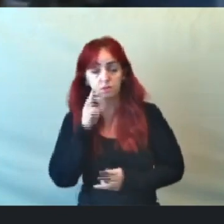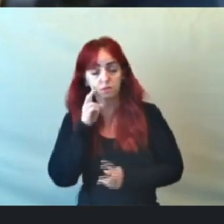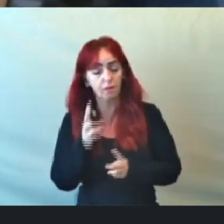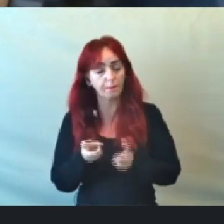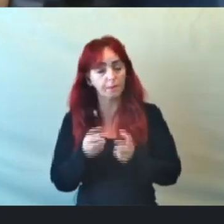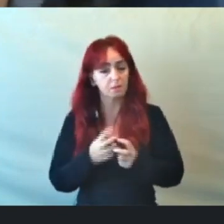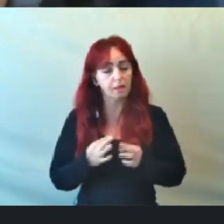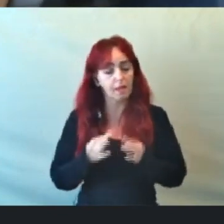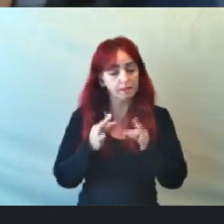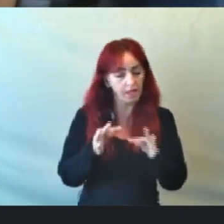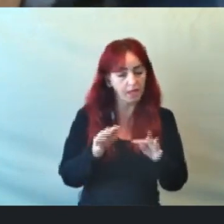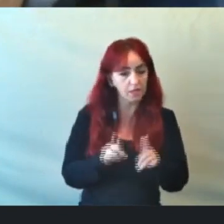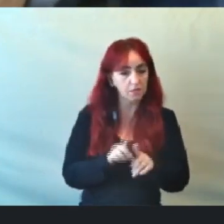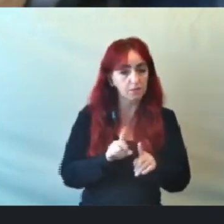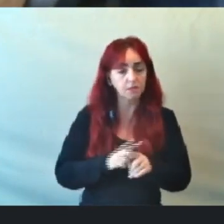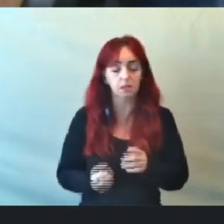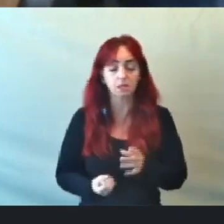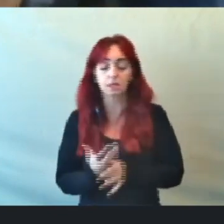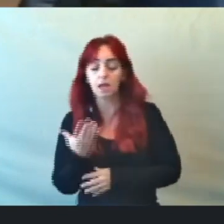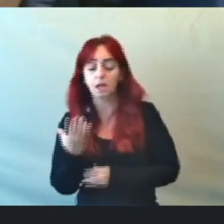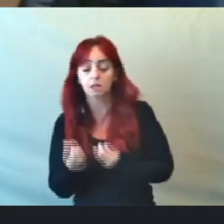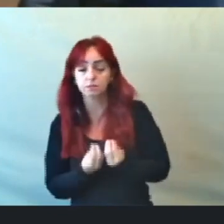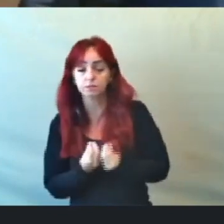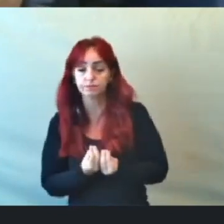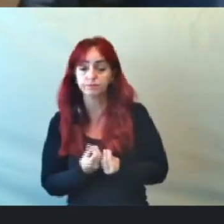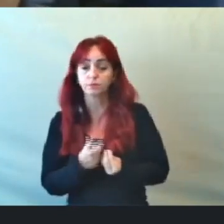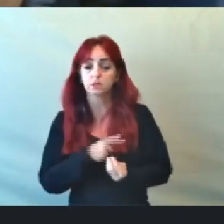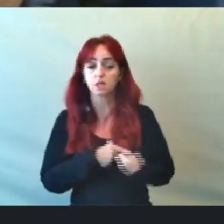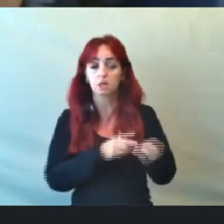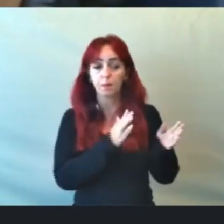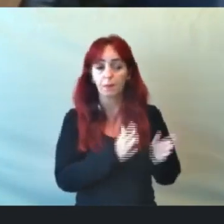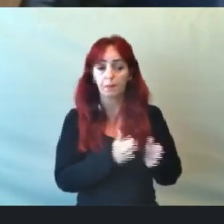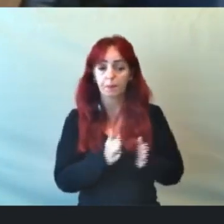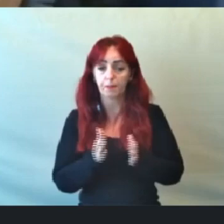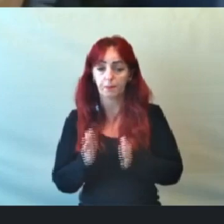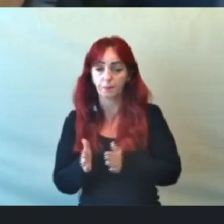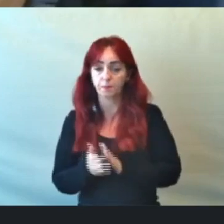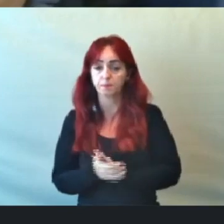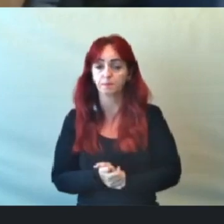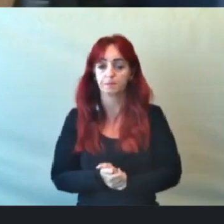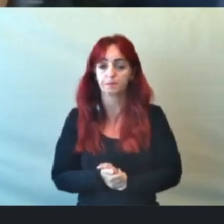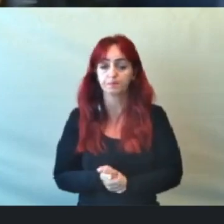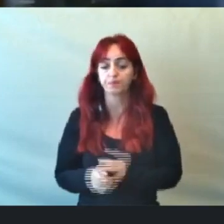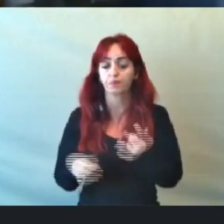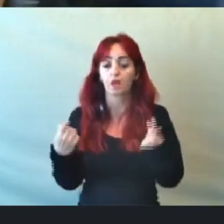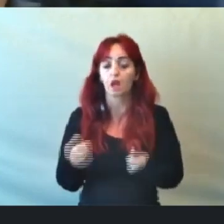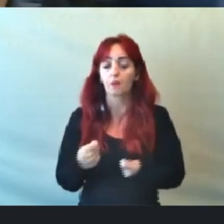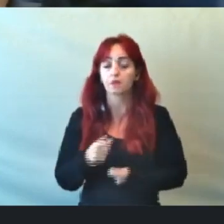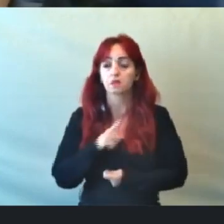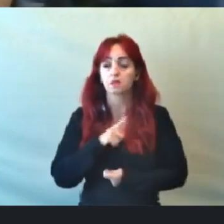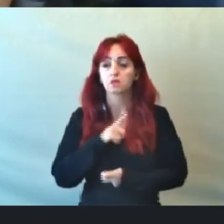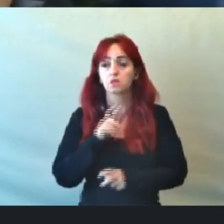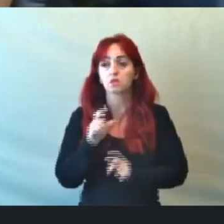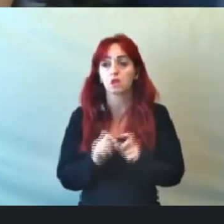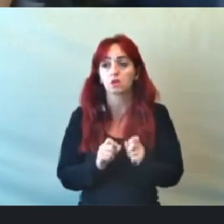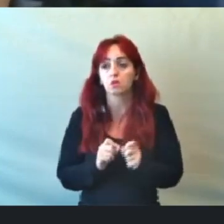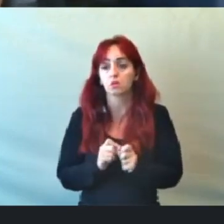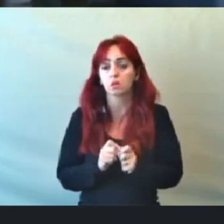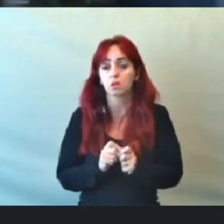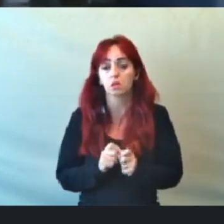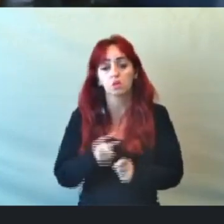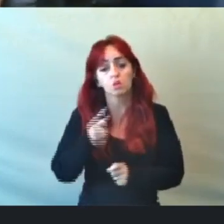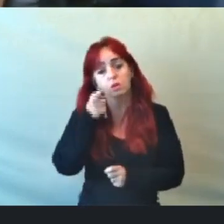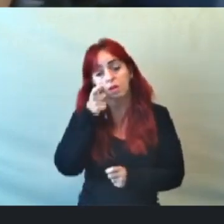há etapas. É preciso haver um interesse comercial, ou seja, alguém